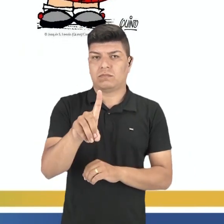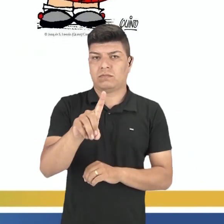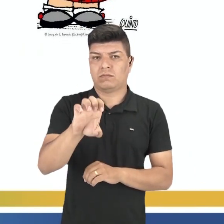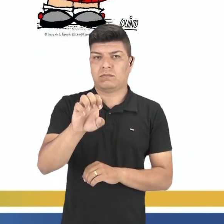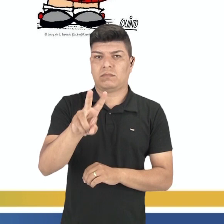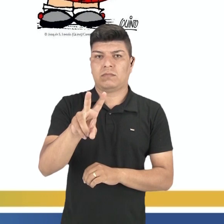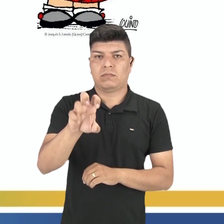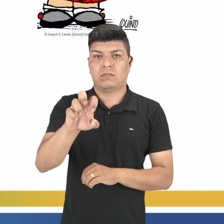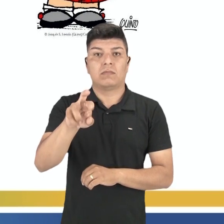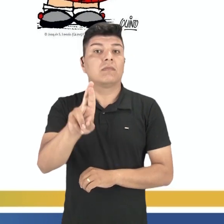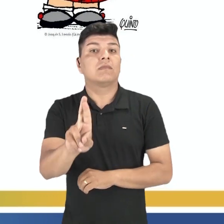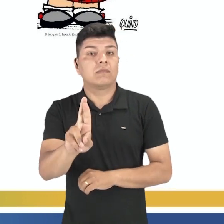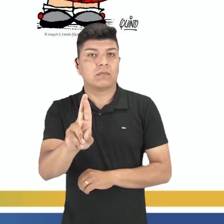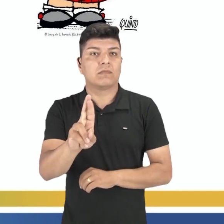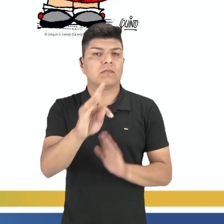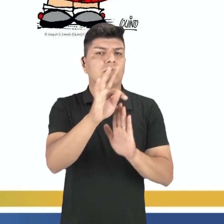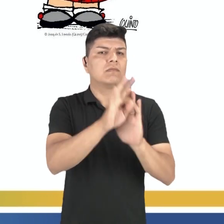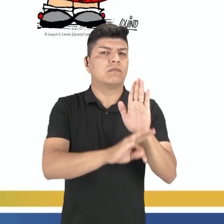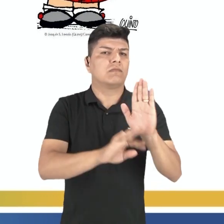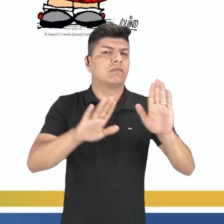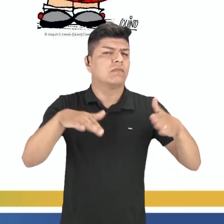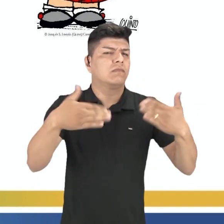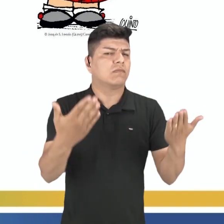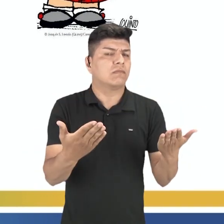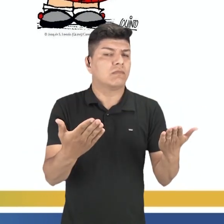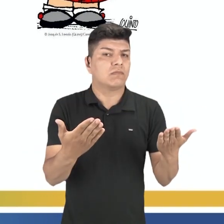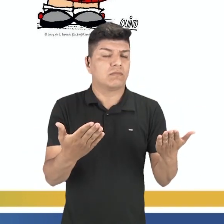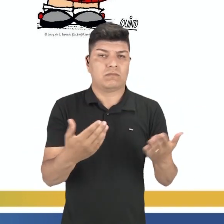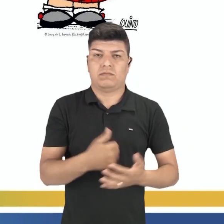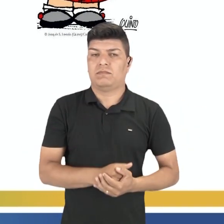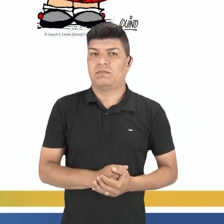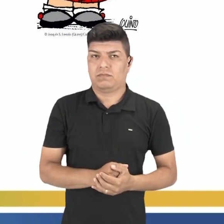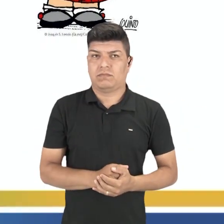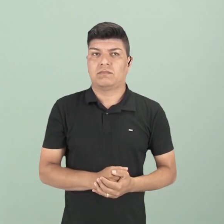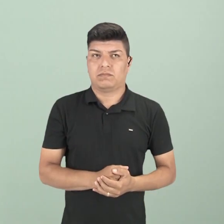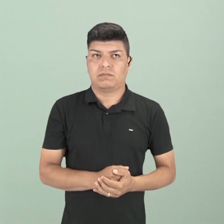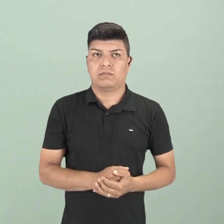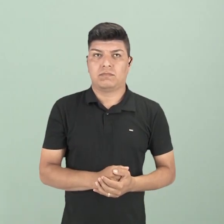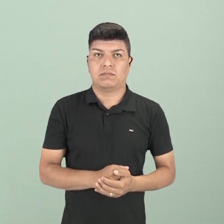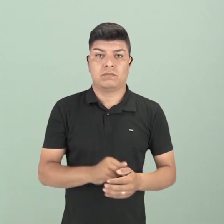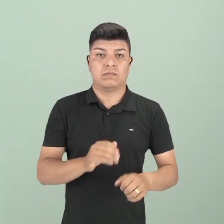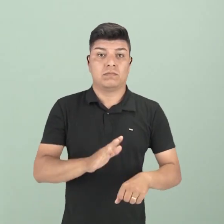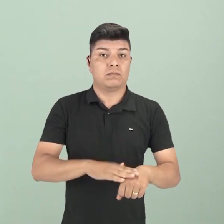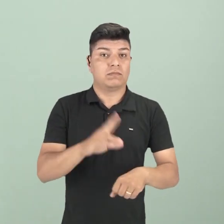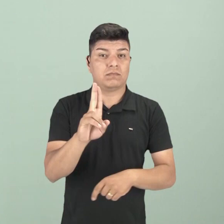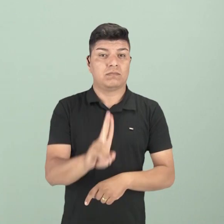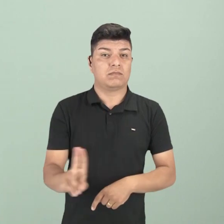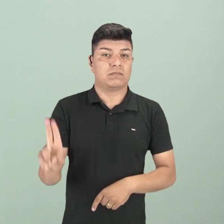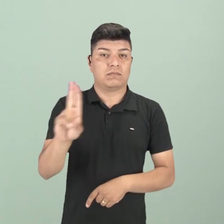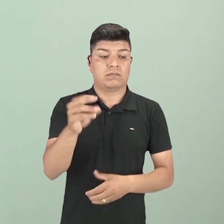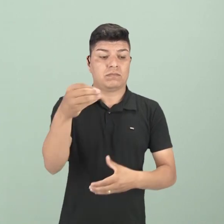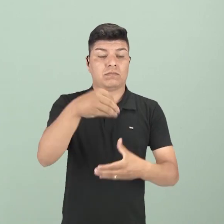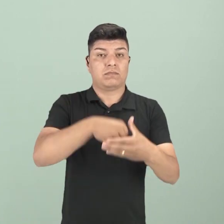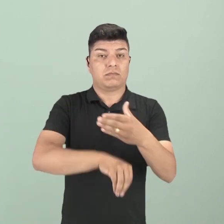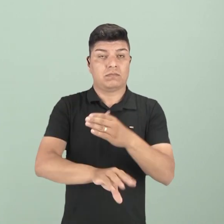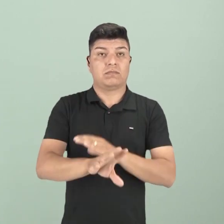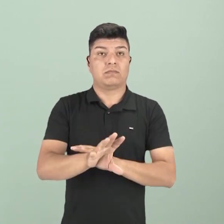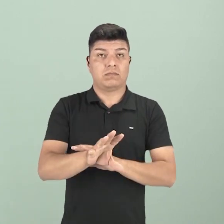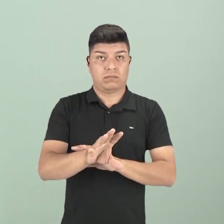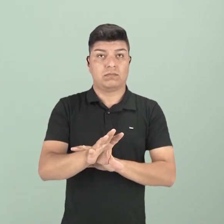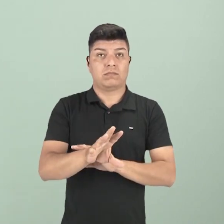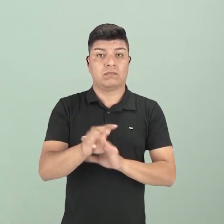Direito. Esse texto é dirigido a que público? Bom, apesar de ser muito mais usado aí dentro